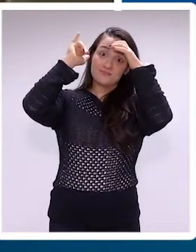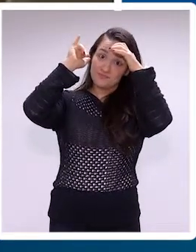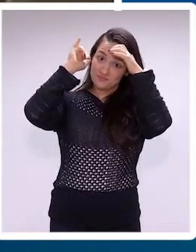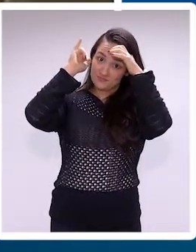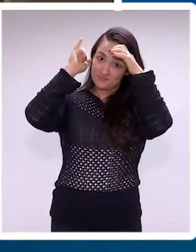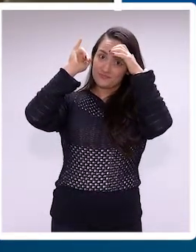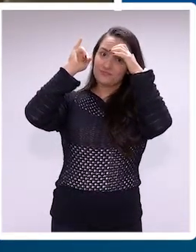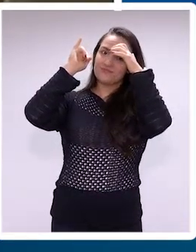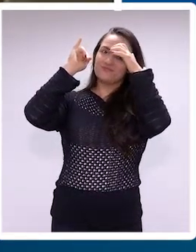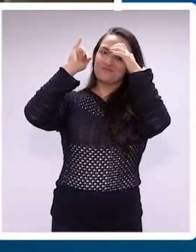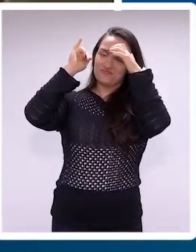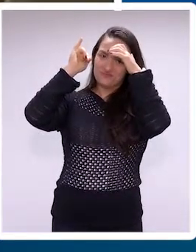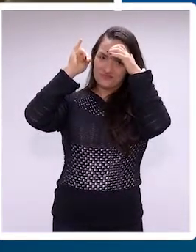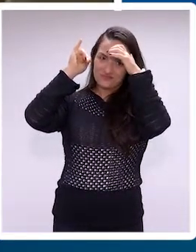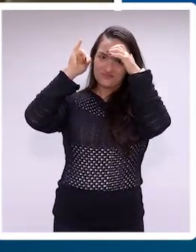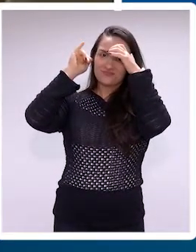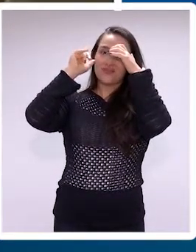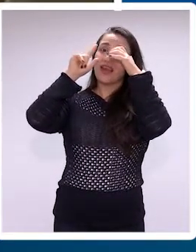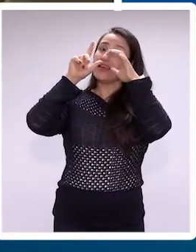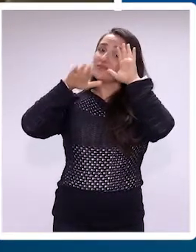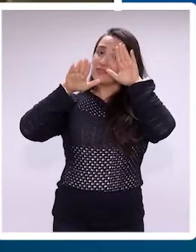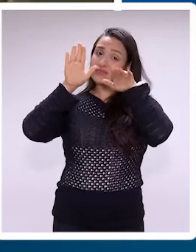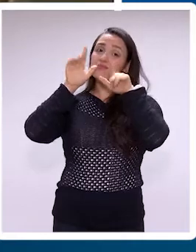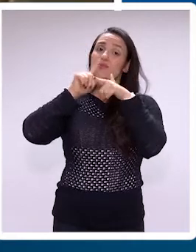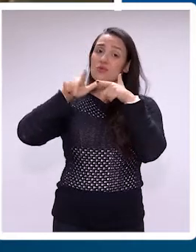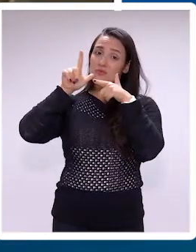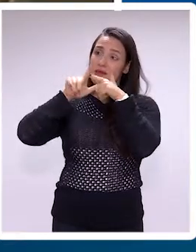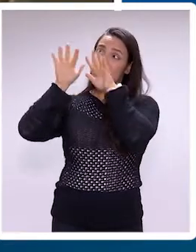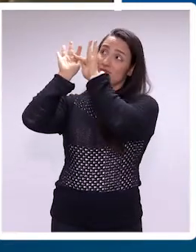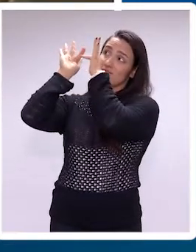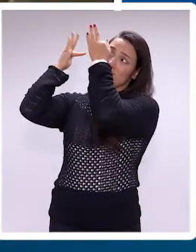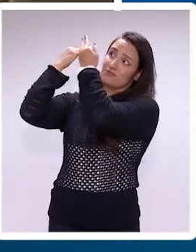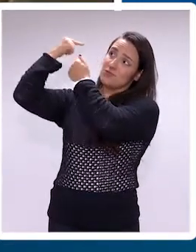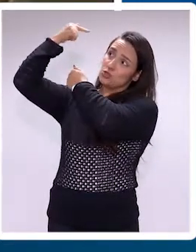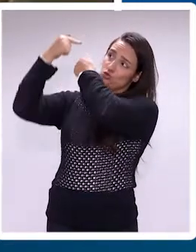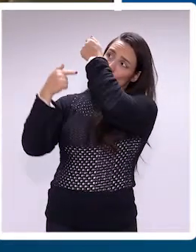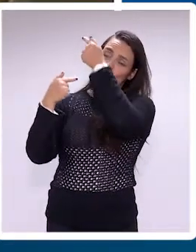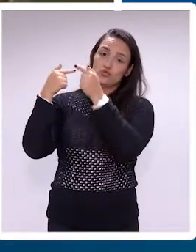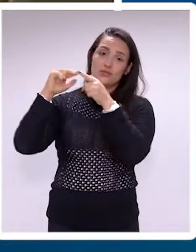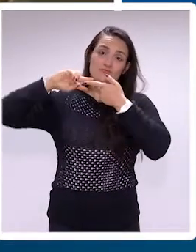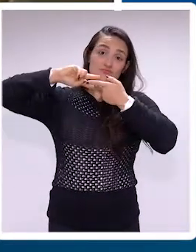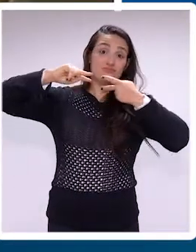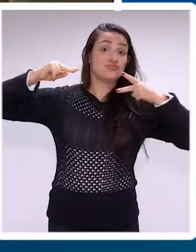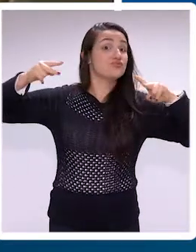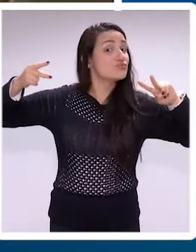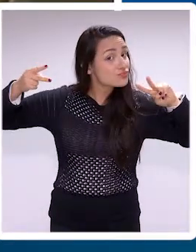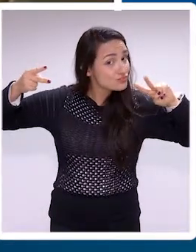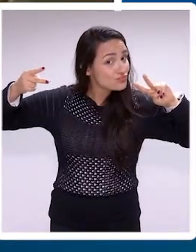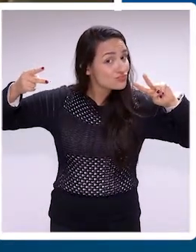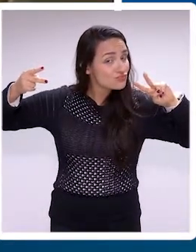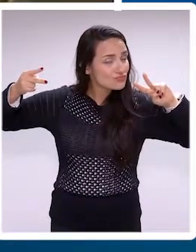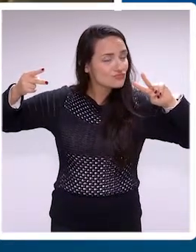de natureza hereditária. Se nós verificarmos uma pessoa com ansiedade, nós vamos verificar que